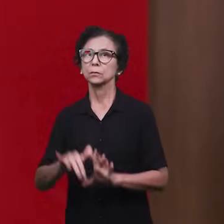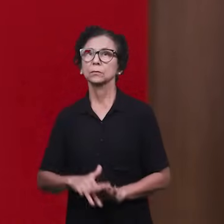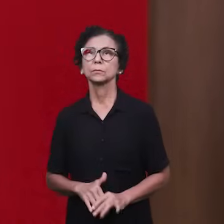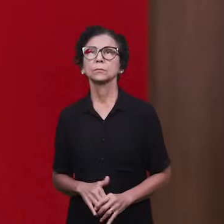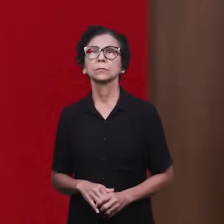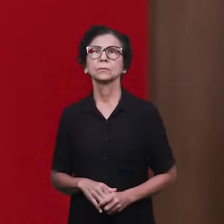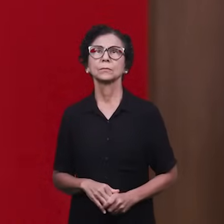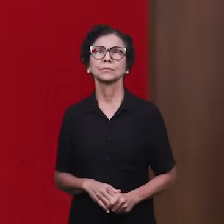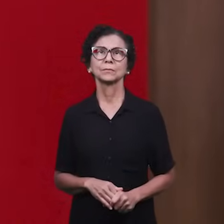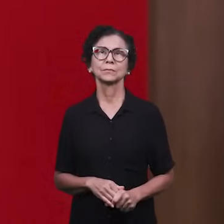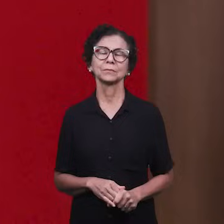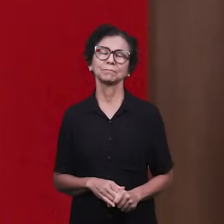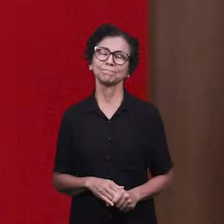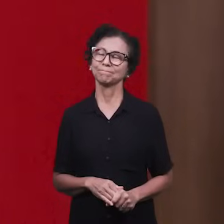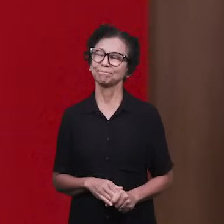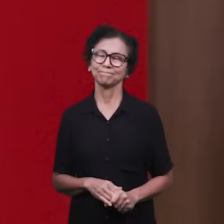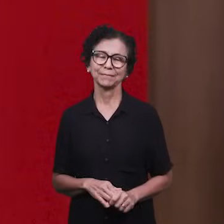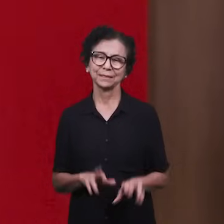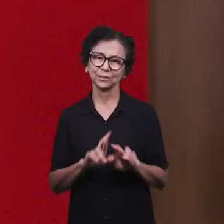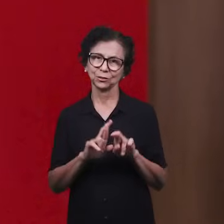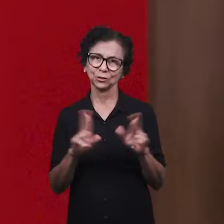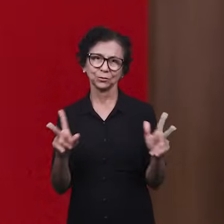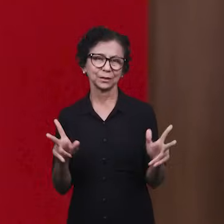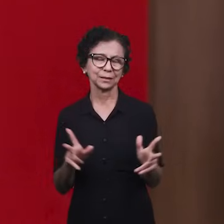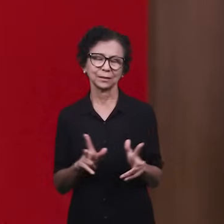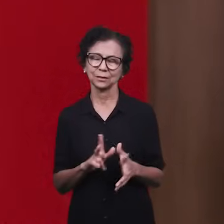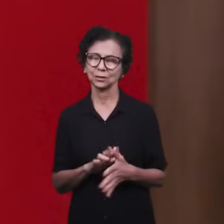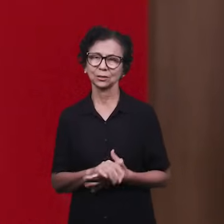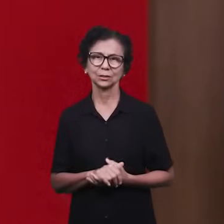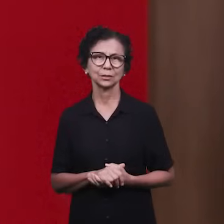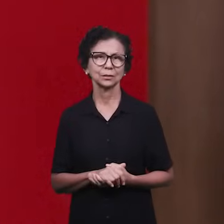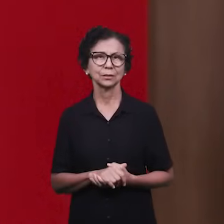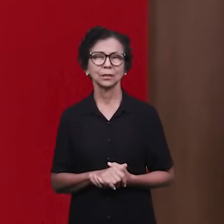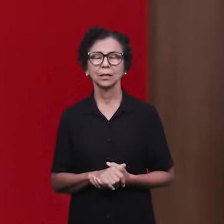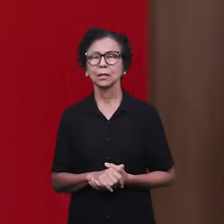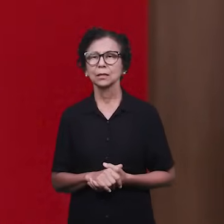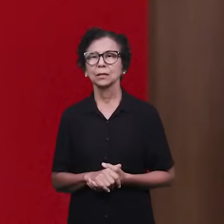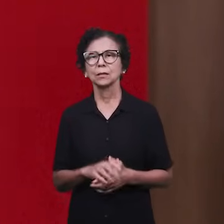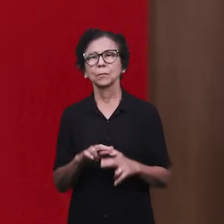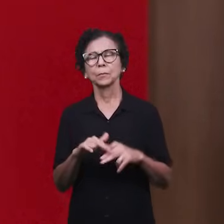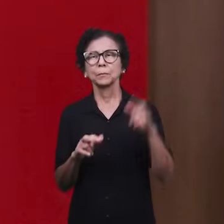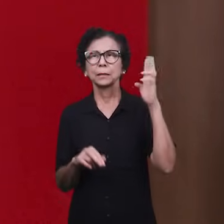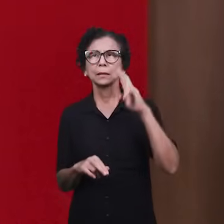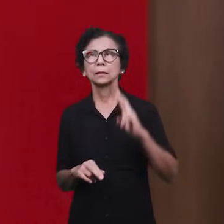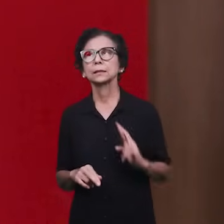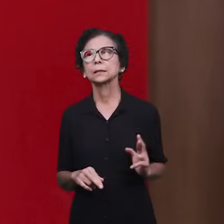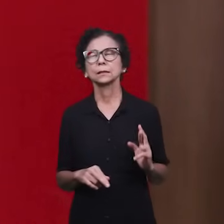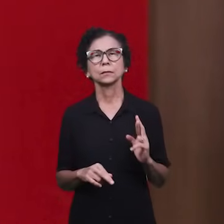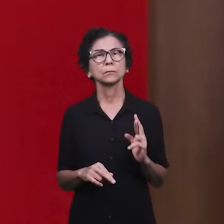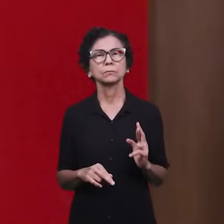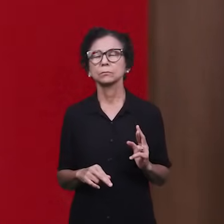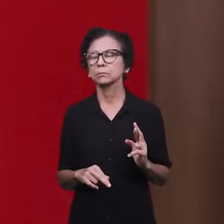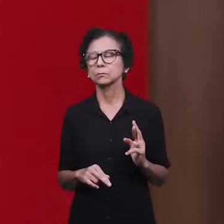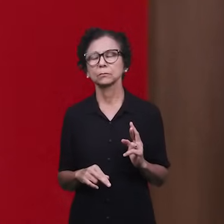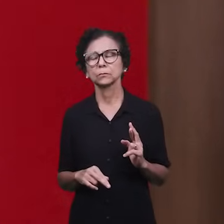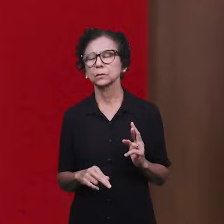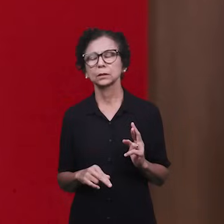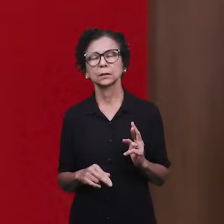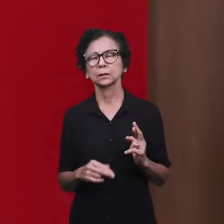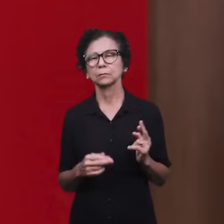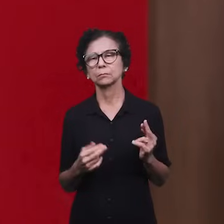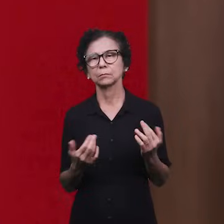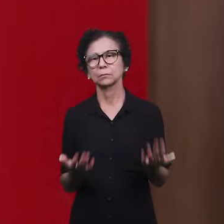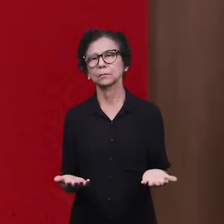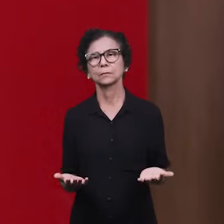na verdade, as coisas são diferentes, né? Você não alcança pela razão aquilo que os